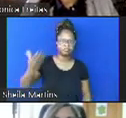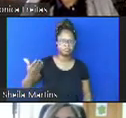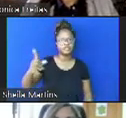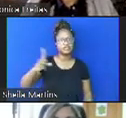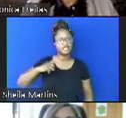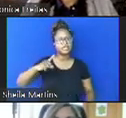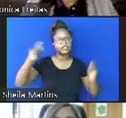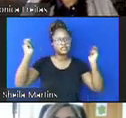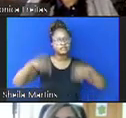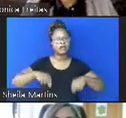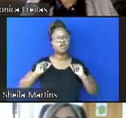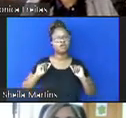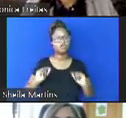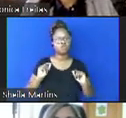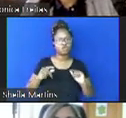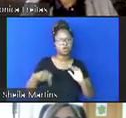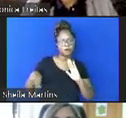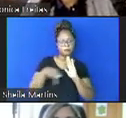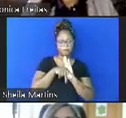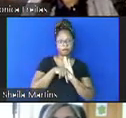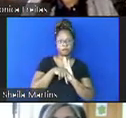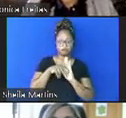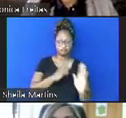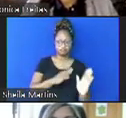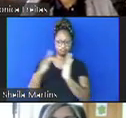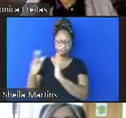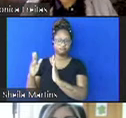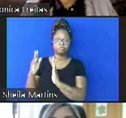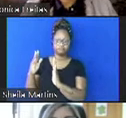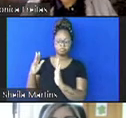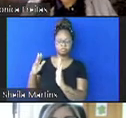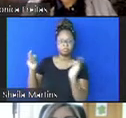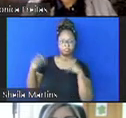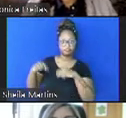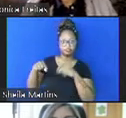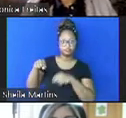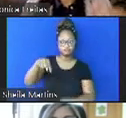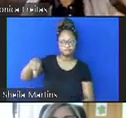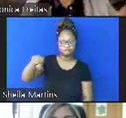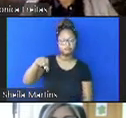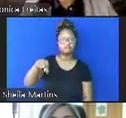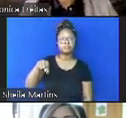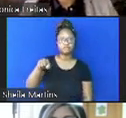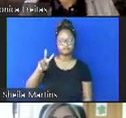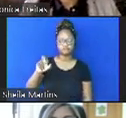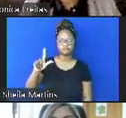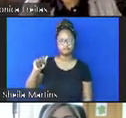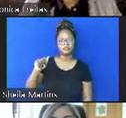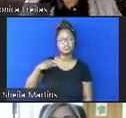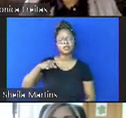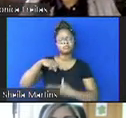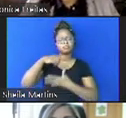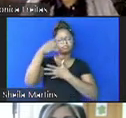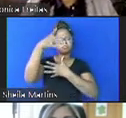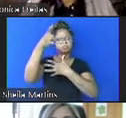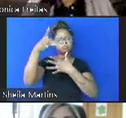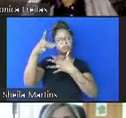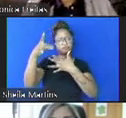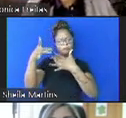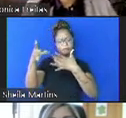aplicar para o Humboldt Research Fellowship e também para o George Foster Research Fellowship. E existem vários outros,